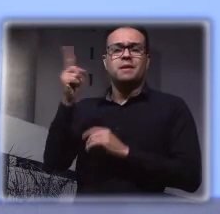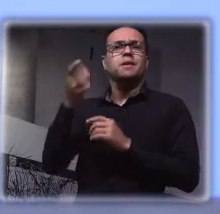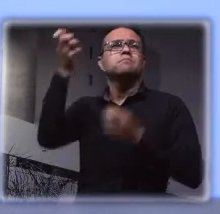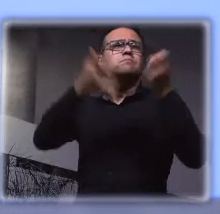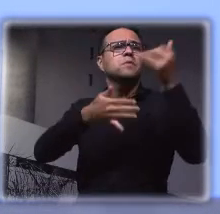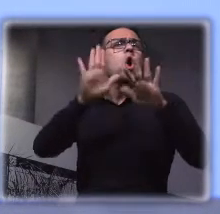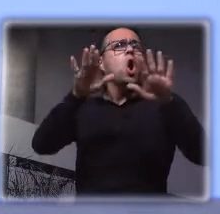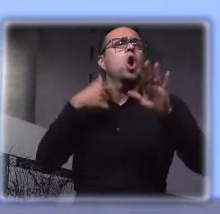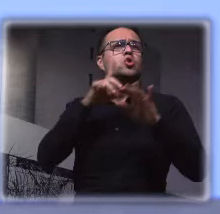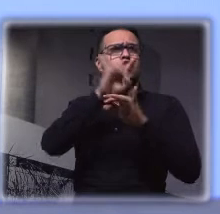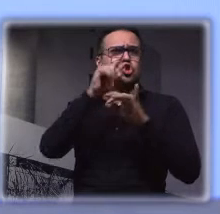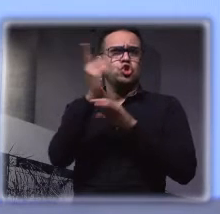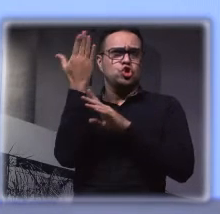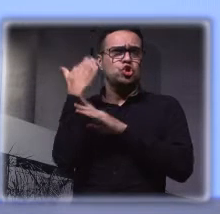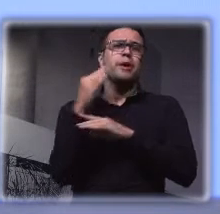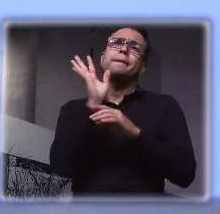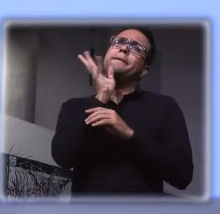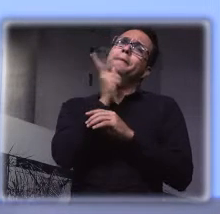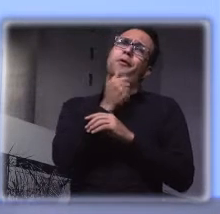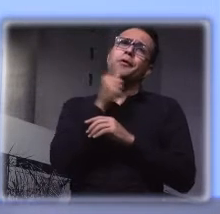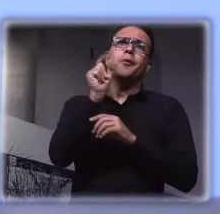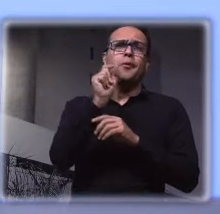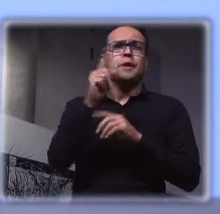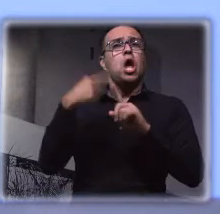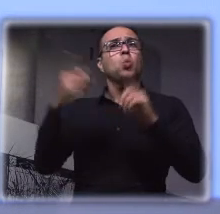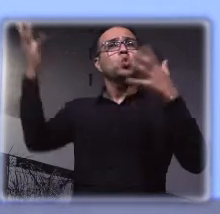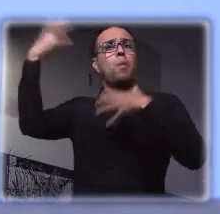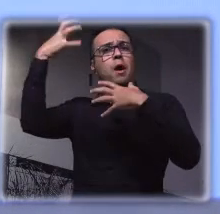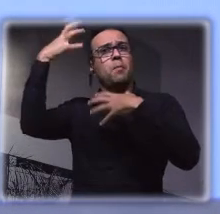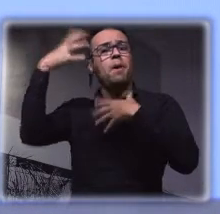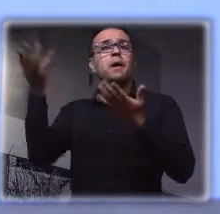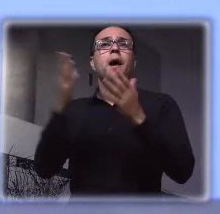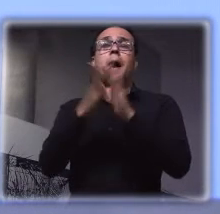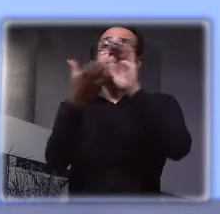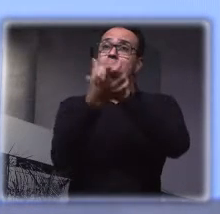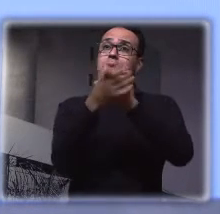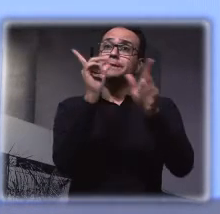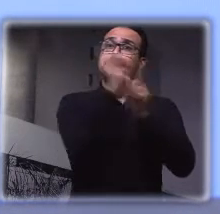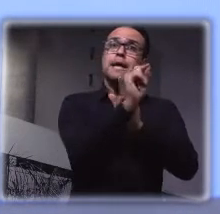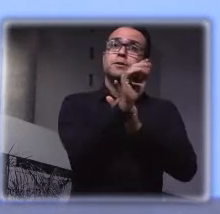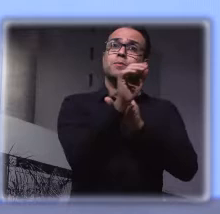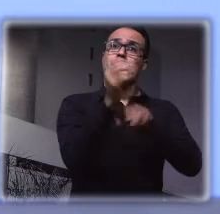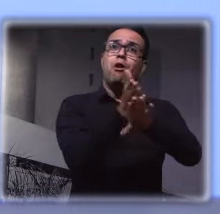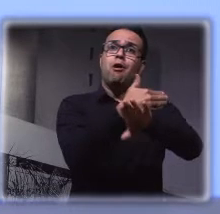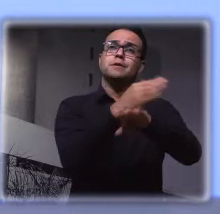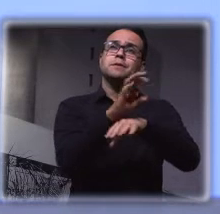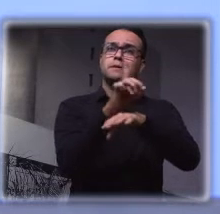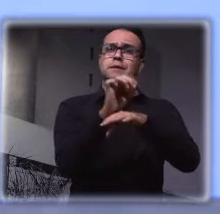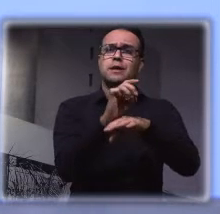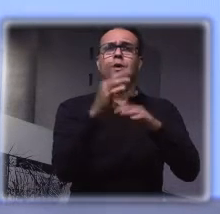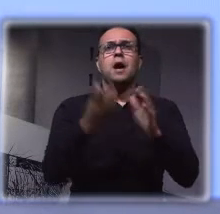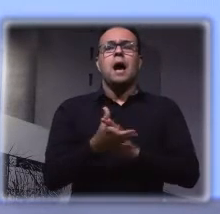que naquele dia ela demorou um pouco mais para sair do banho e o marido dela saiu um pouco mais cedo para o trabalho. E